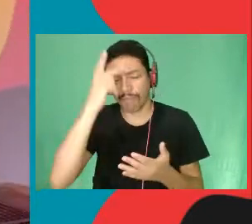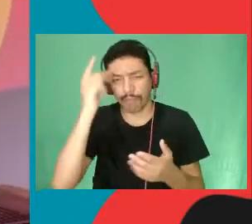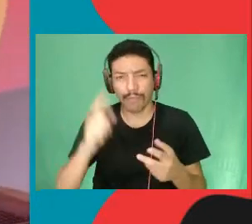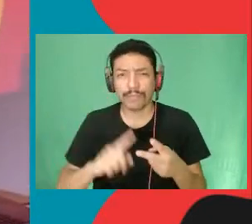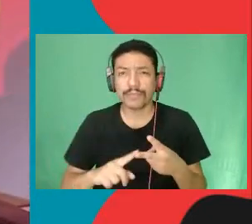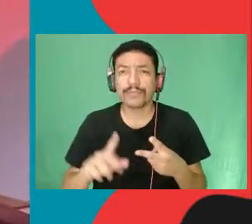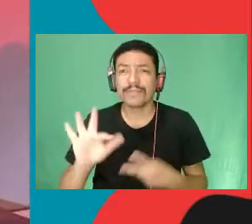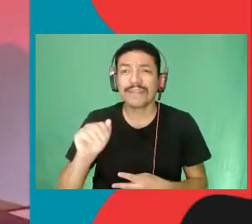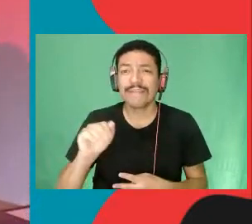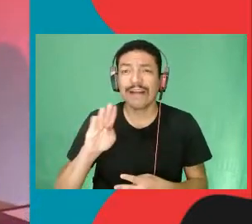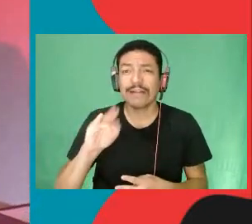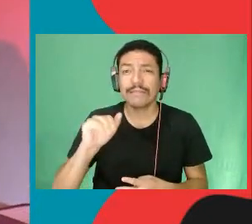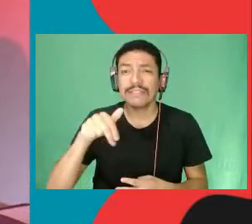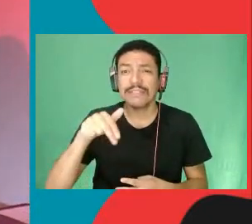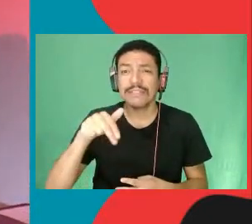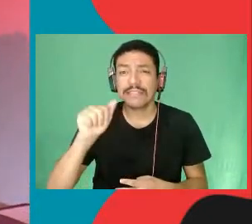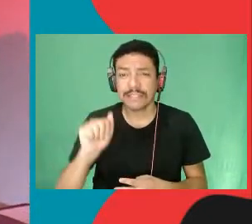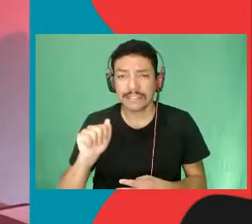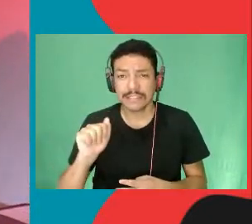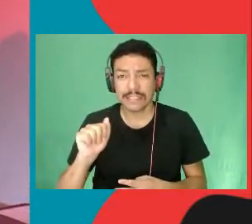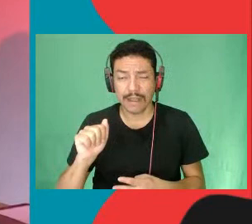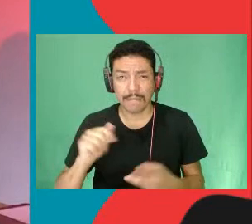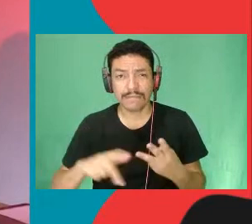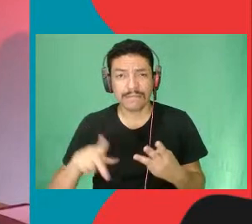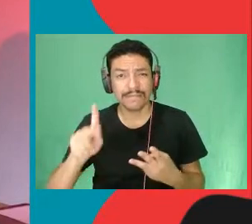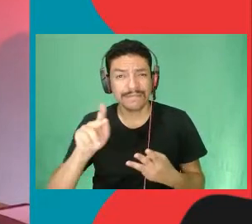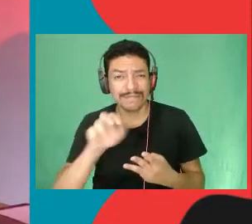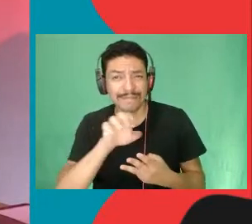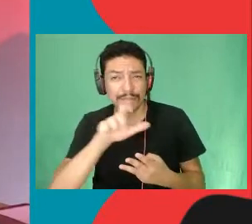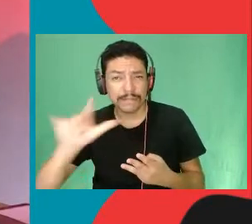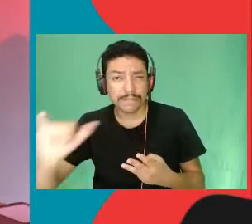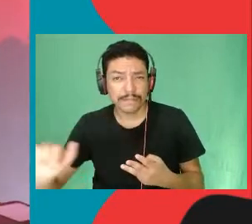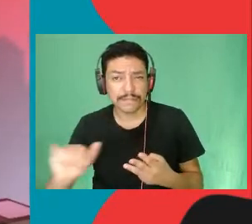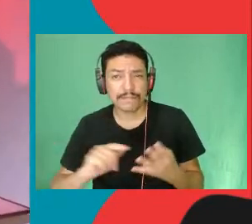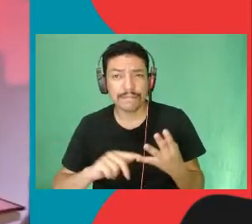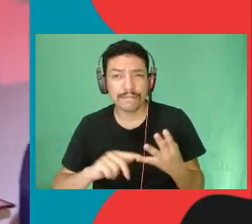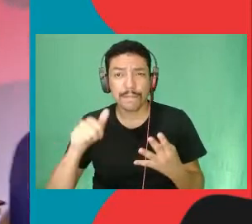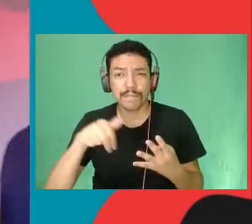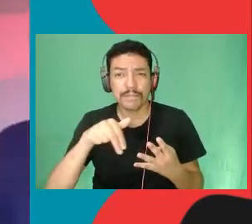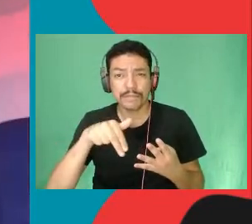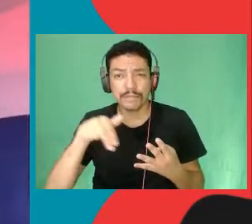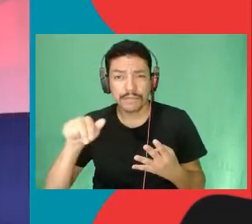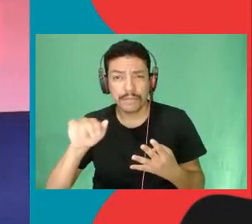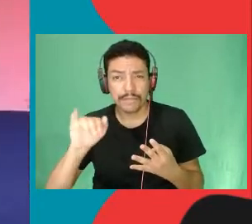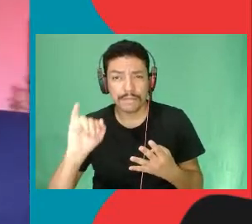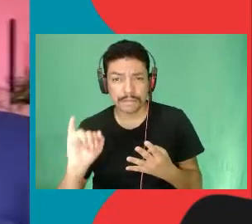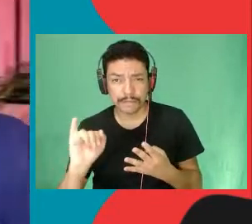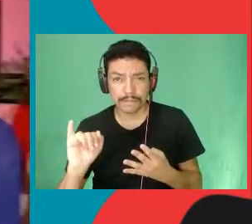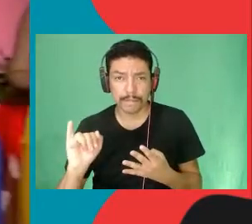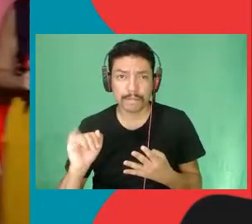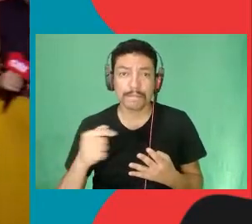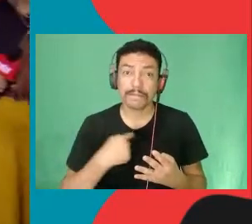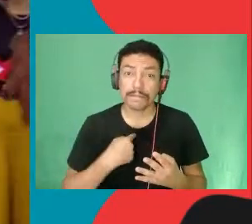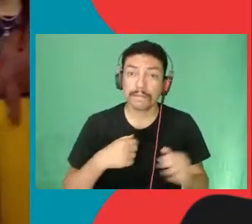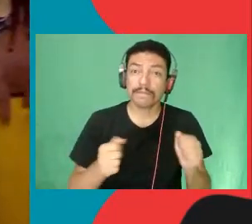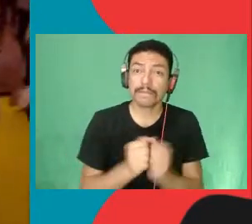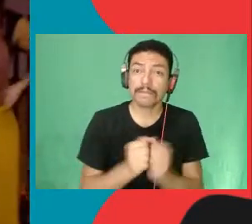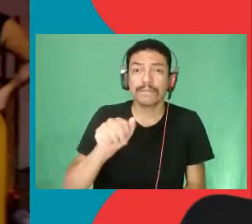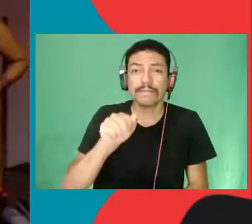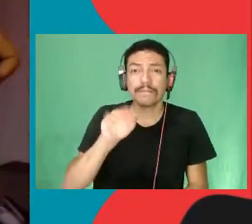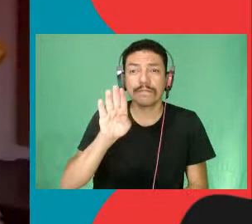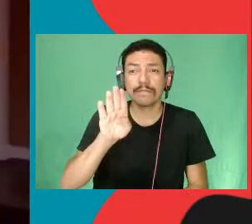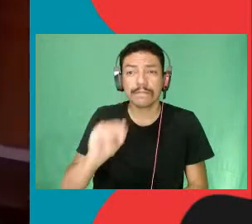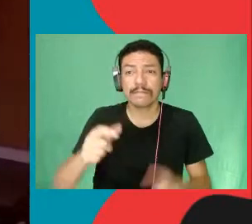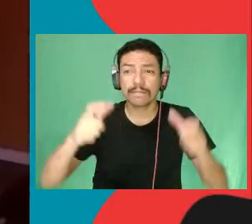Fabiana Pazotto, temos a Kelly, temos a Anne. Então a gente está aqui, né, eu e a Fabi estamos de Campinas,